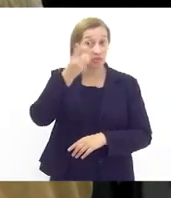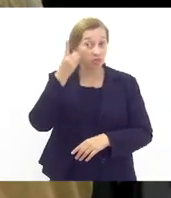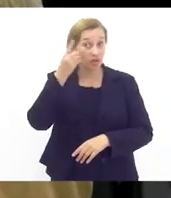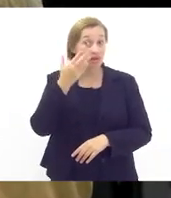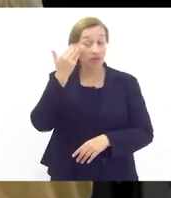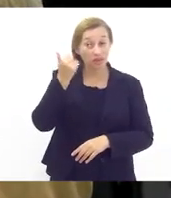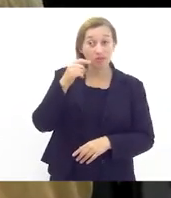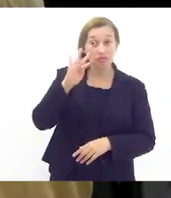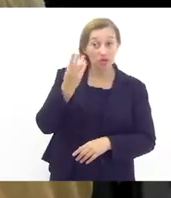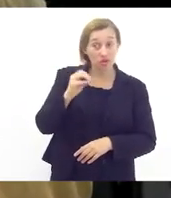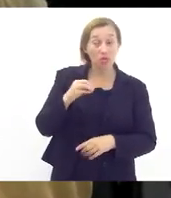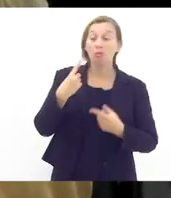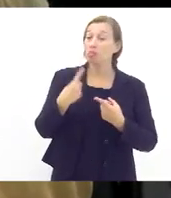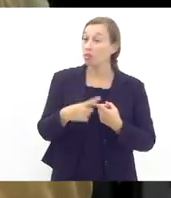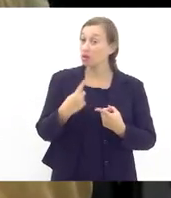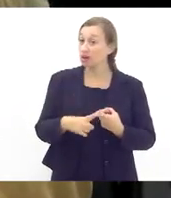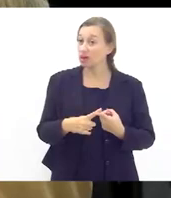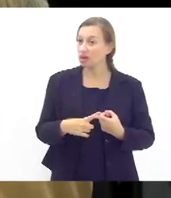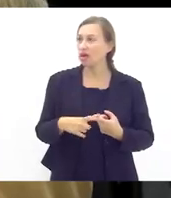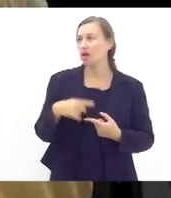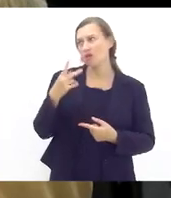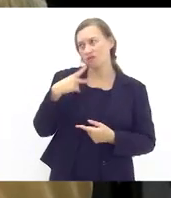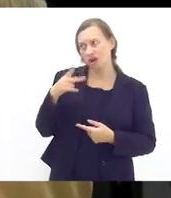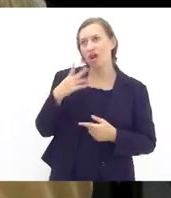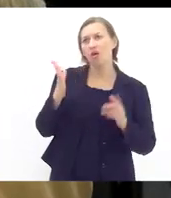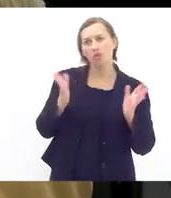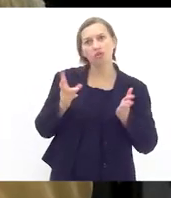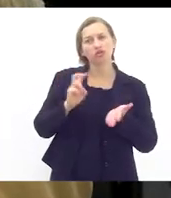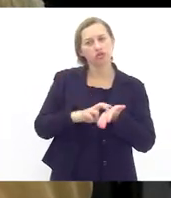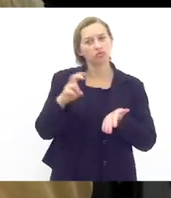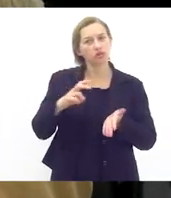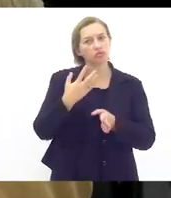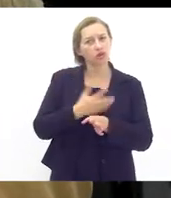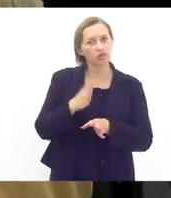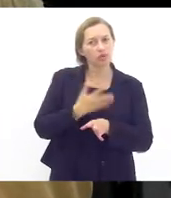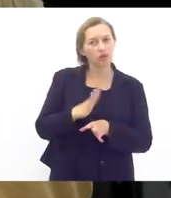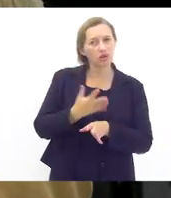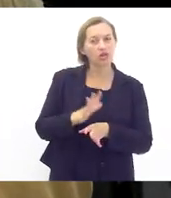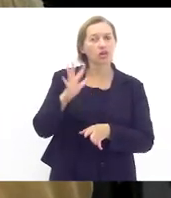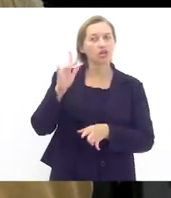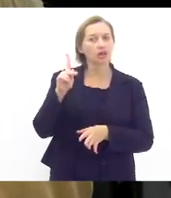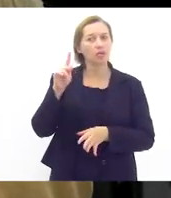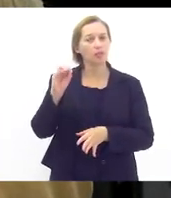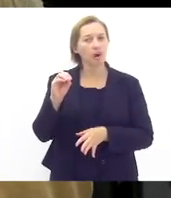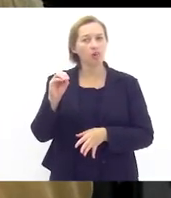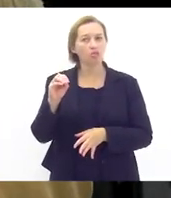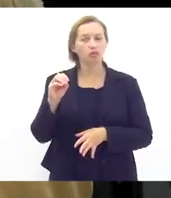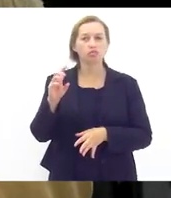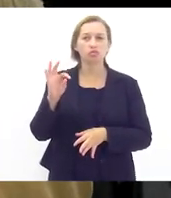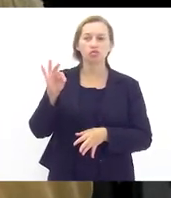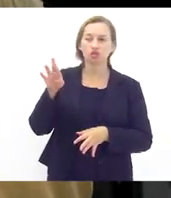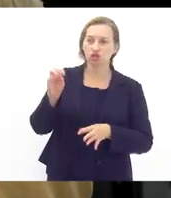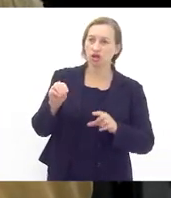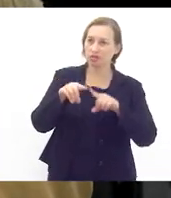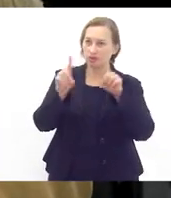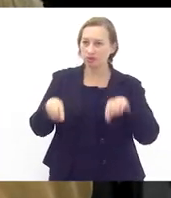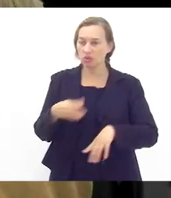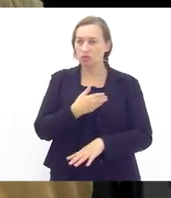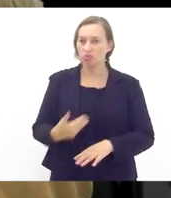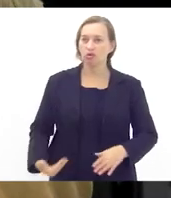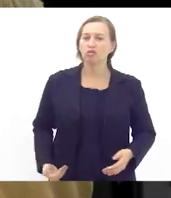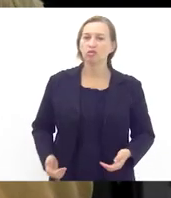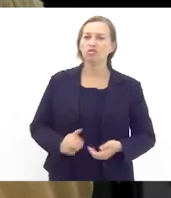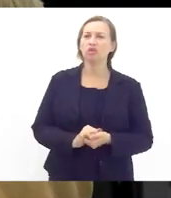essa porque e eu disse isso hoje de manhã no treinamento que eu fiz na Paulo Gustavo dos Servidores Públicos eu falei gente olha para